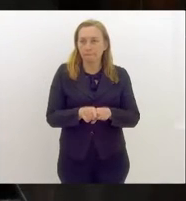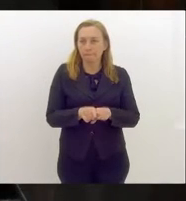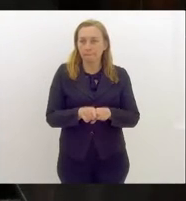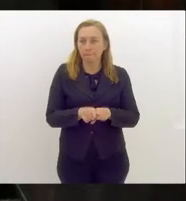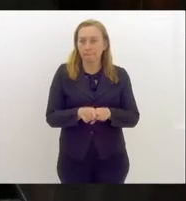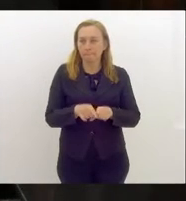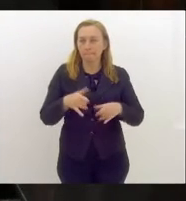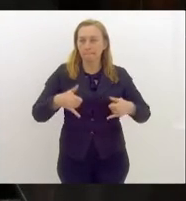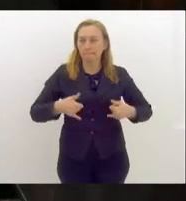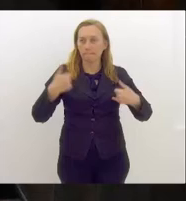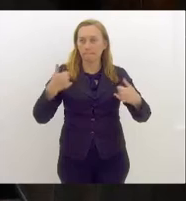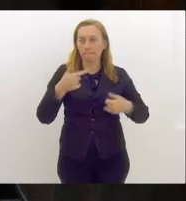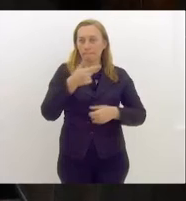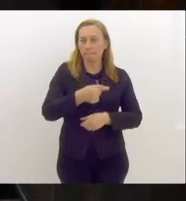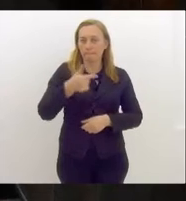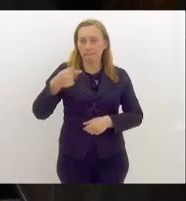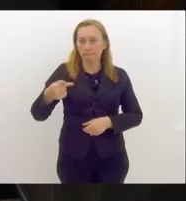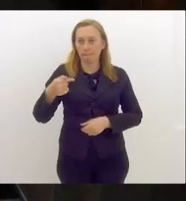anos